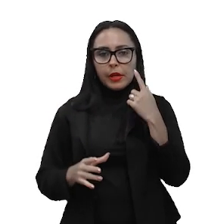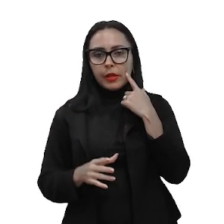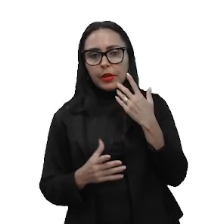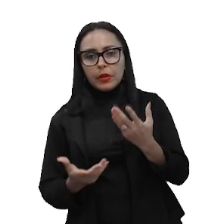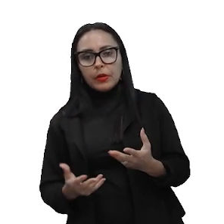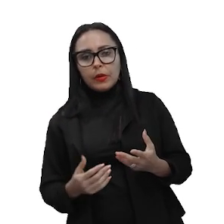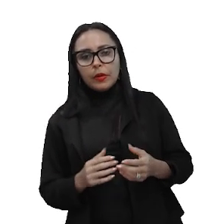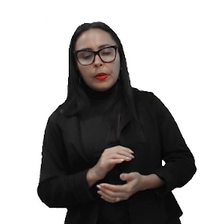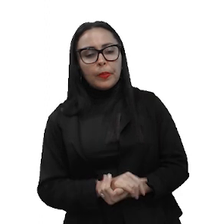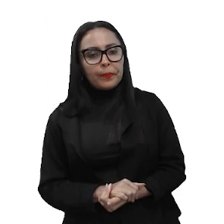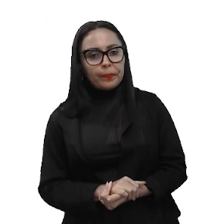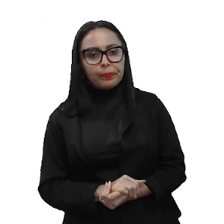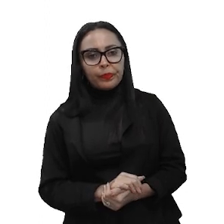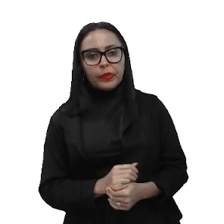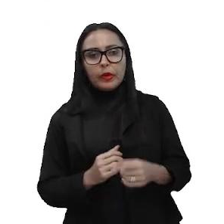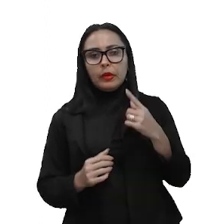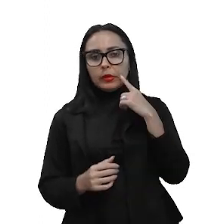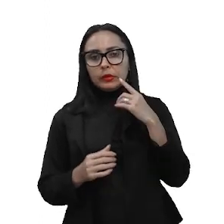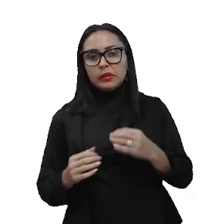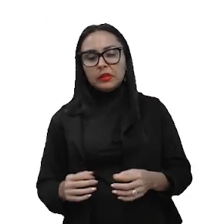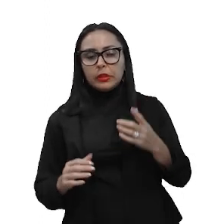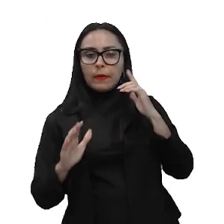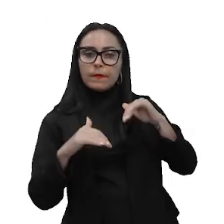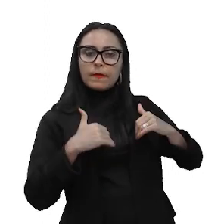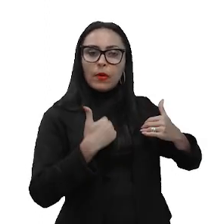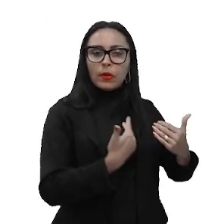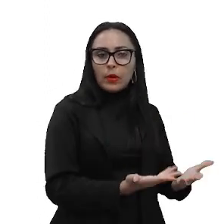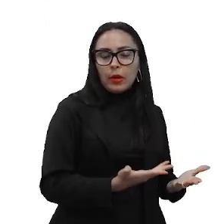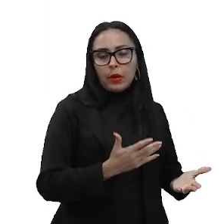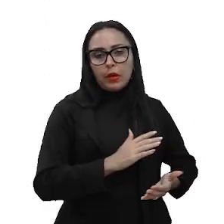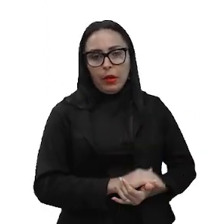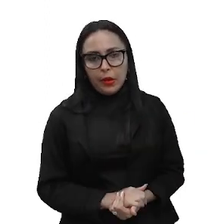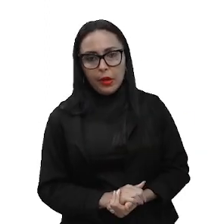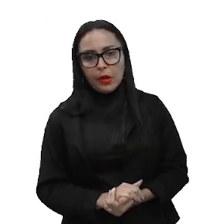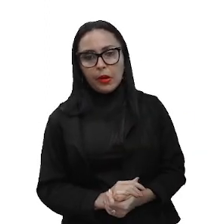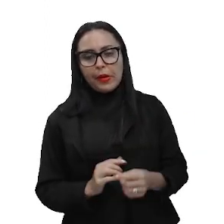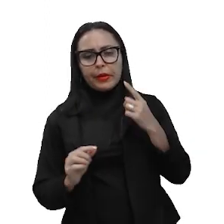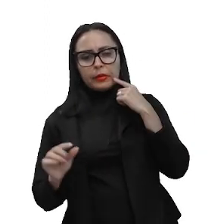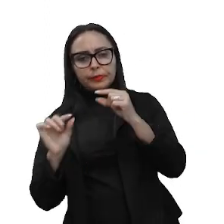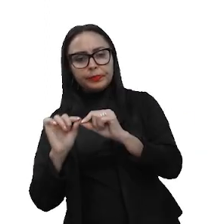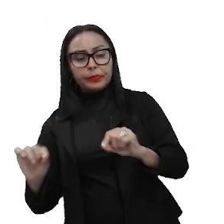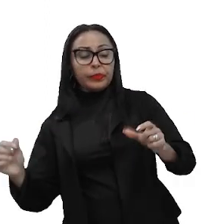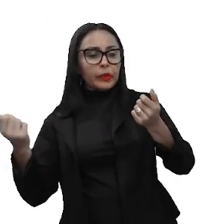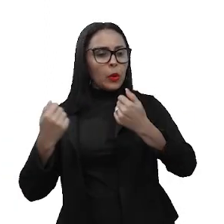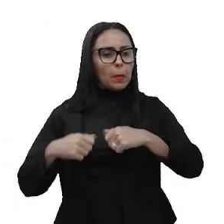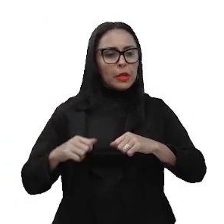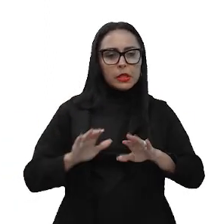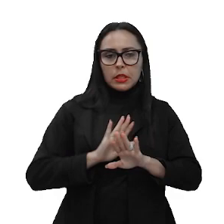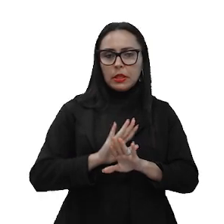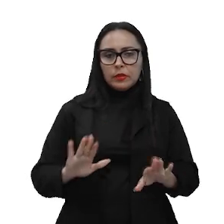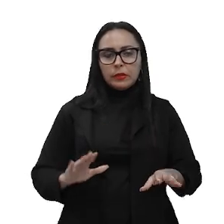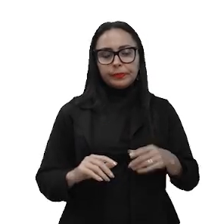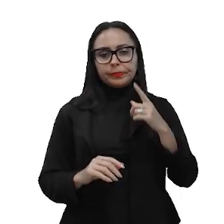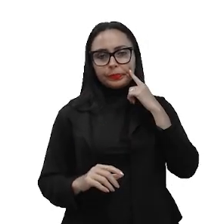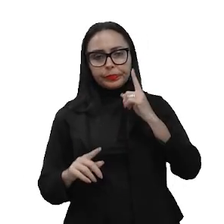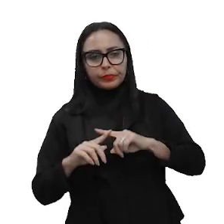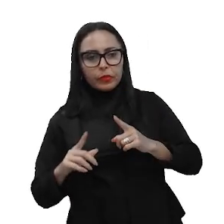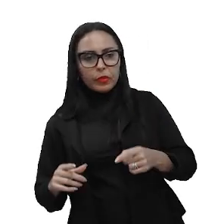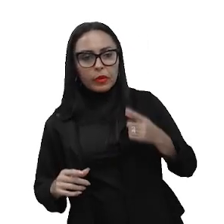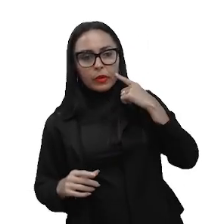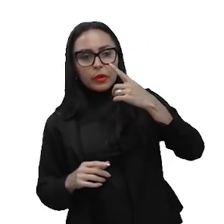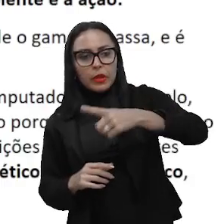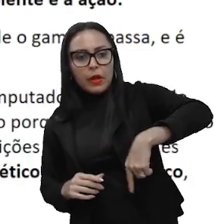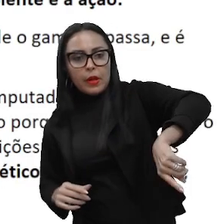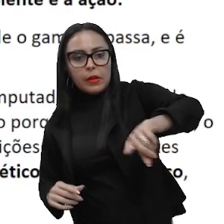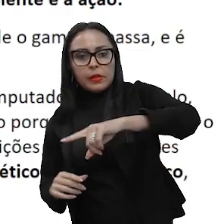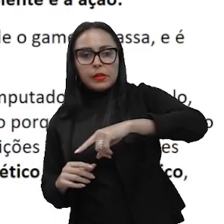jogo remeta a nada que seja externo. Ou seja, e aí bem grifado, o jogo não precisa significar algo, mas ser algo.